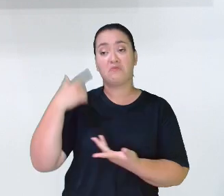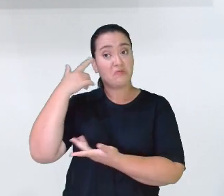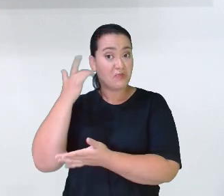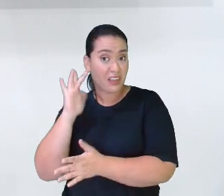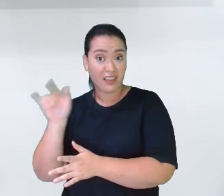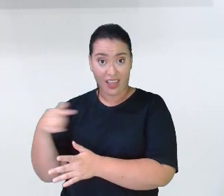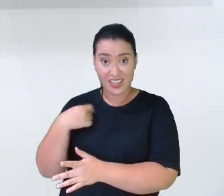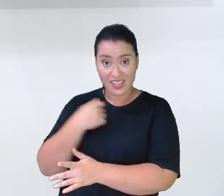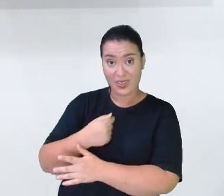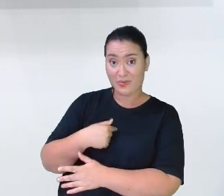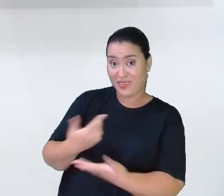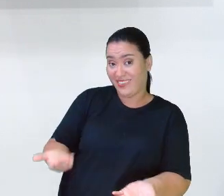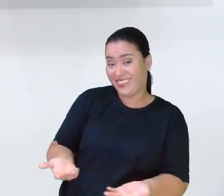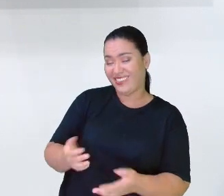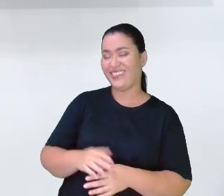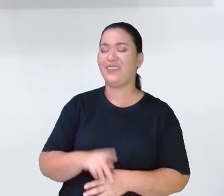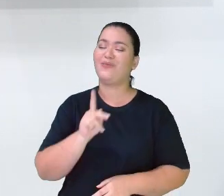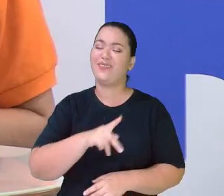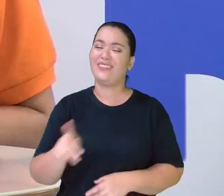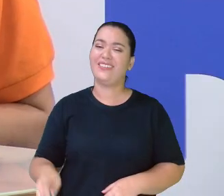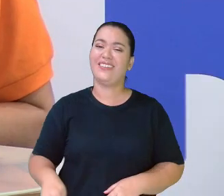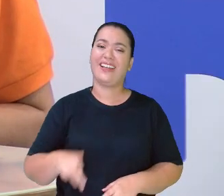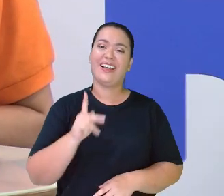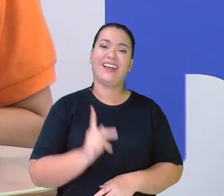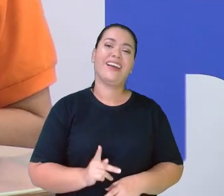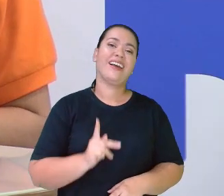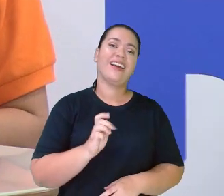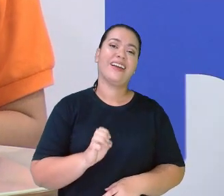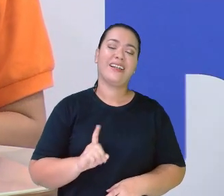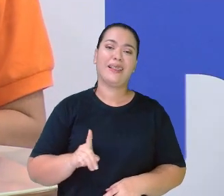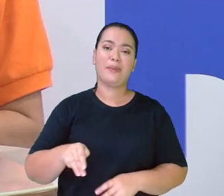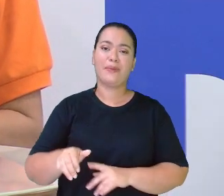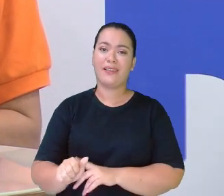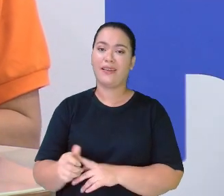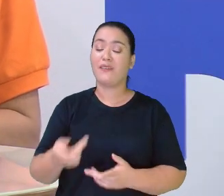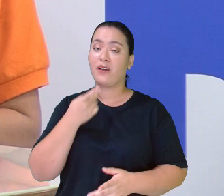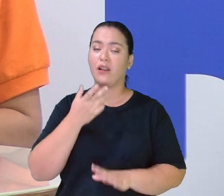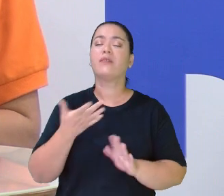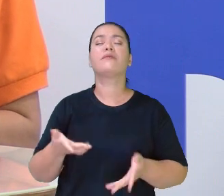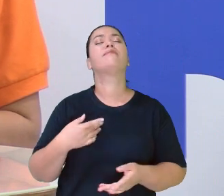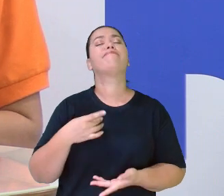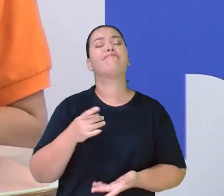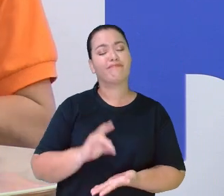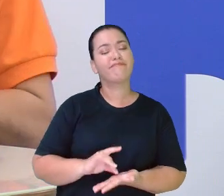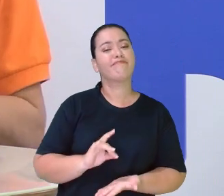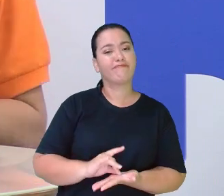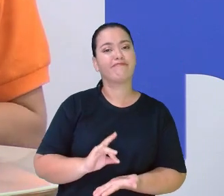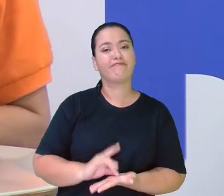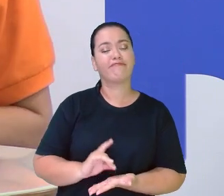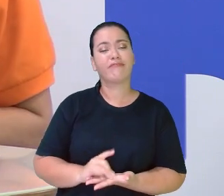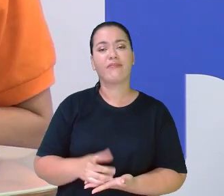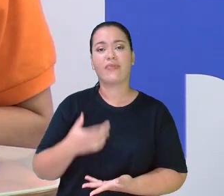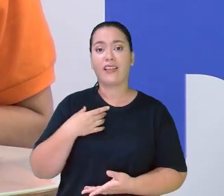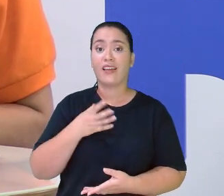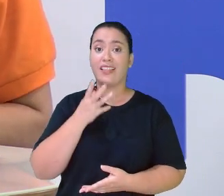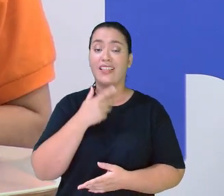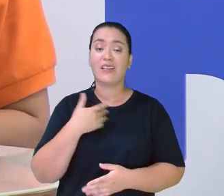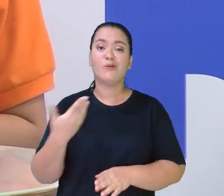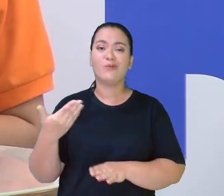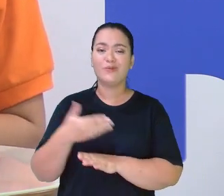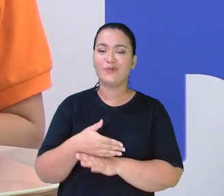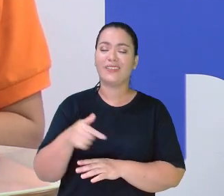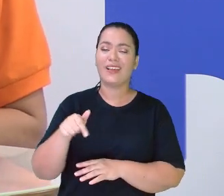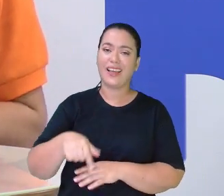né? Professora Kedma Santos, bem-vinda. E aí, professora Abigail, eu realmente faz um tempo que não interajo na aula